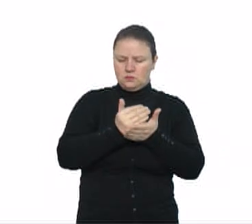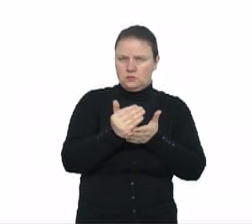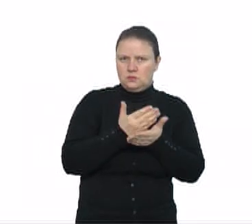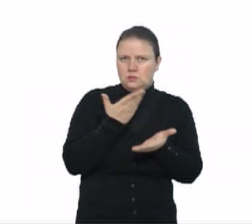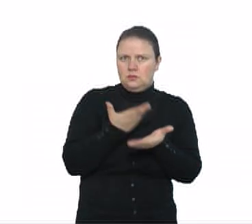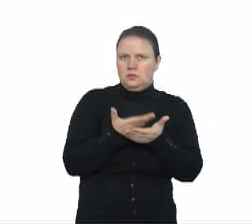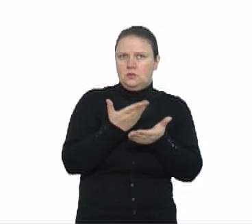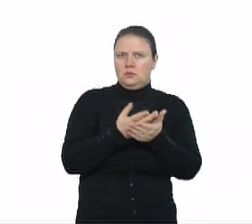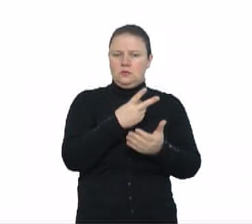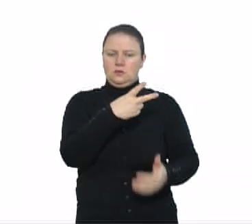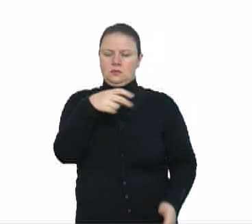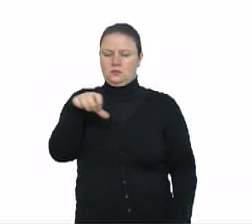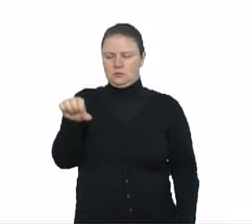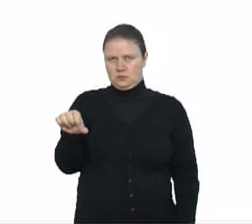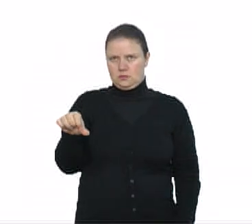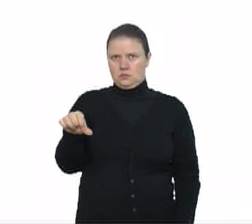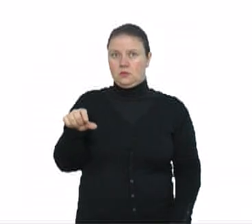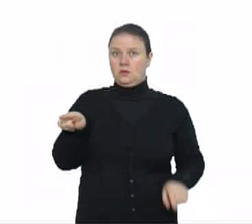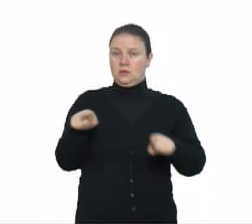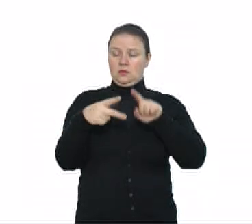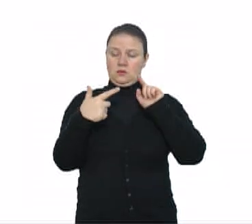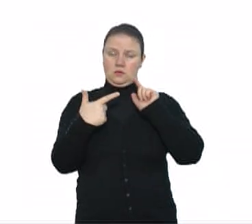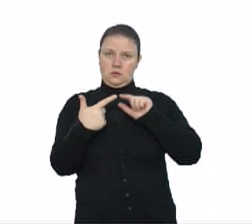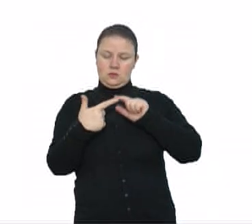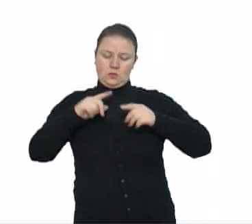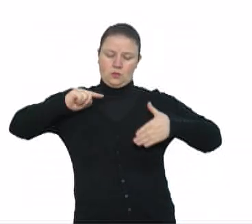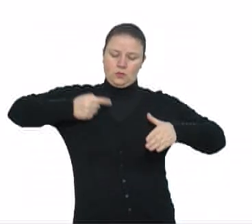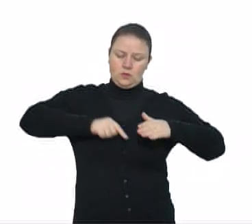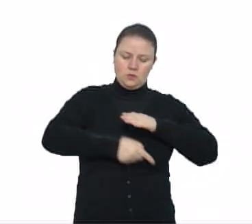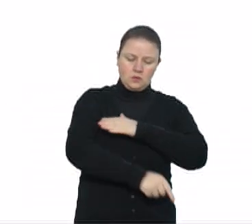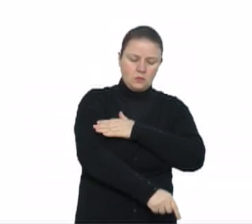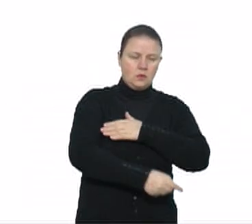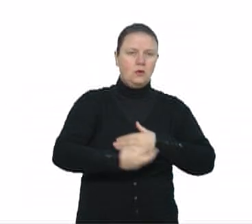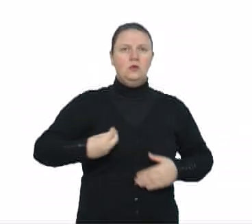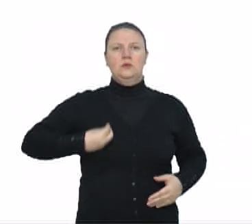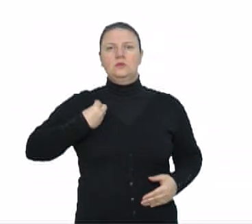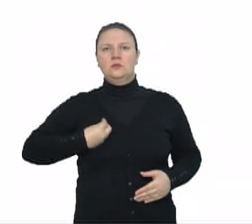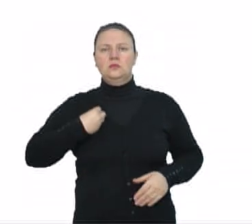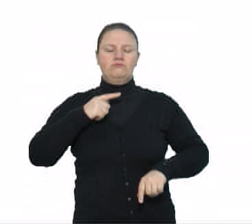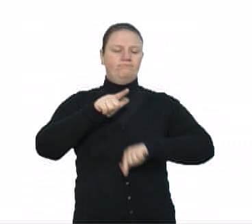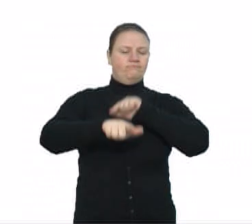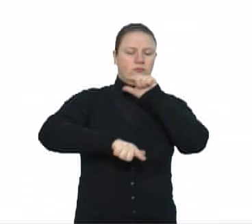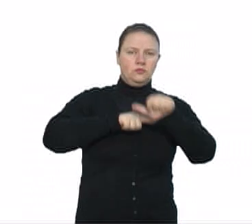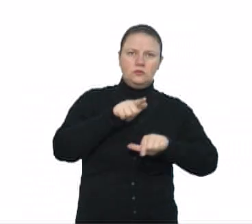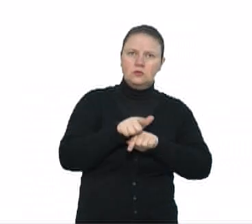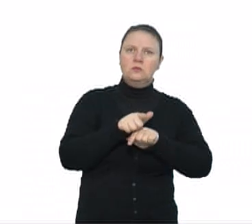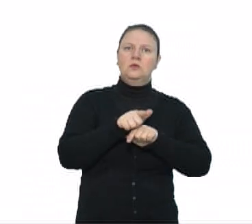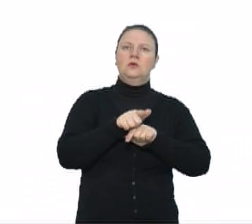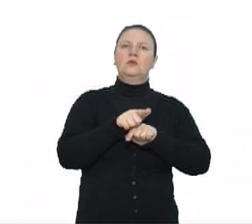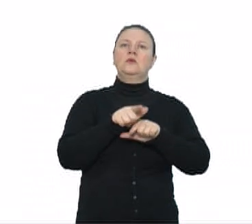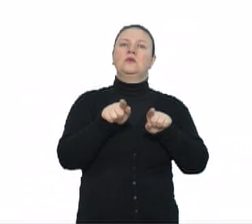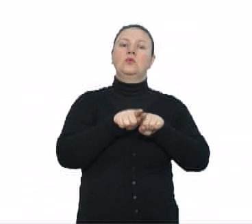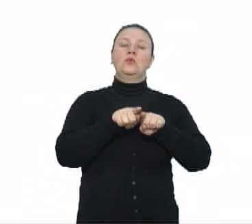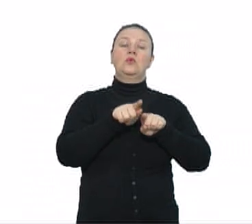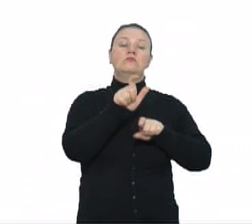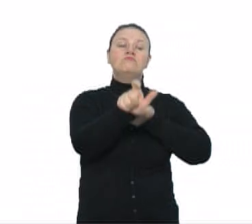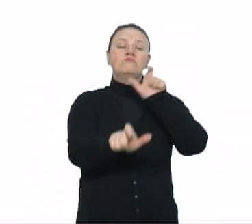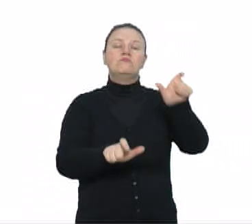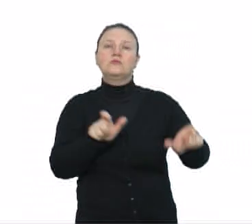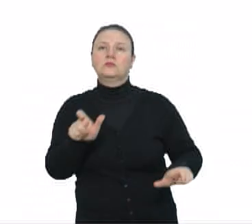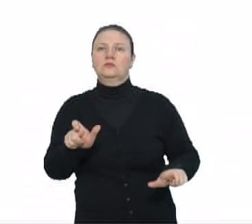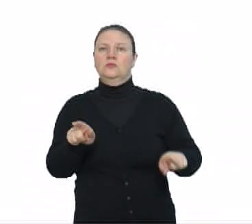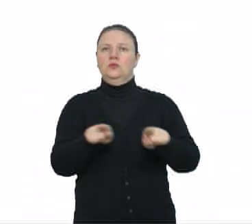Segundo, se aprofundar na situação de vida e de trabalho dos operários ingleses no século XVII e século XVIII.